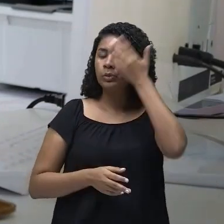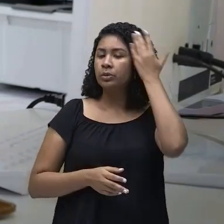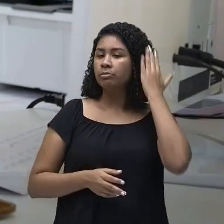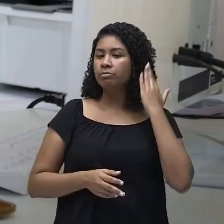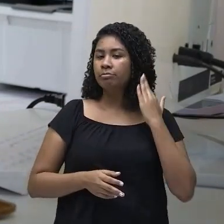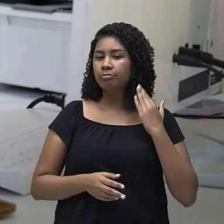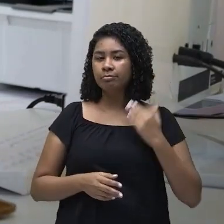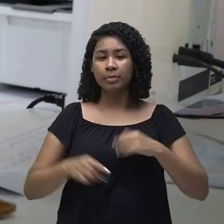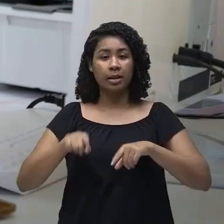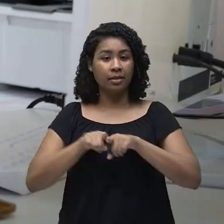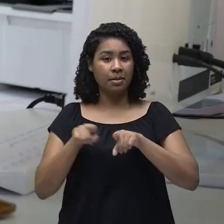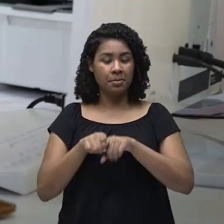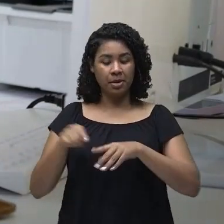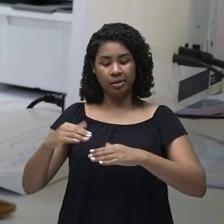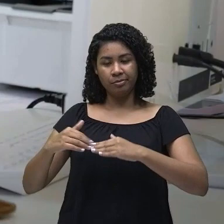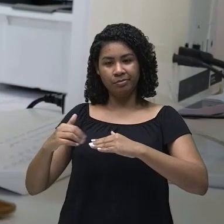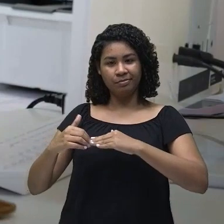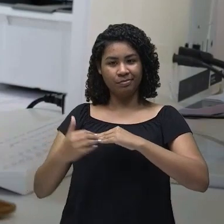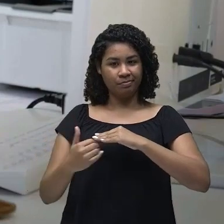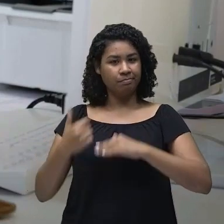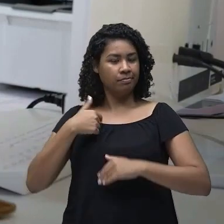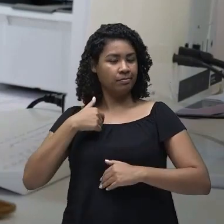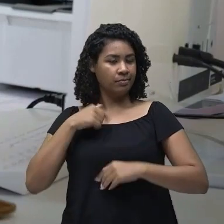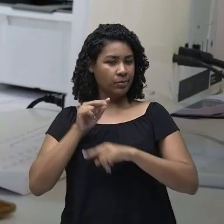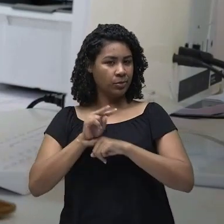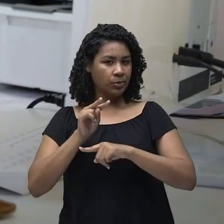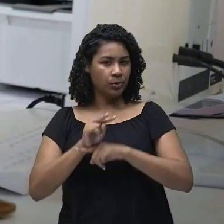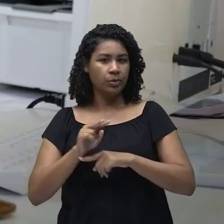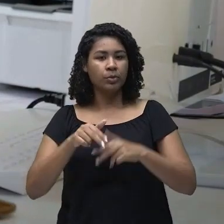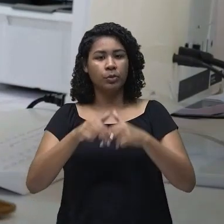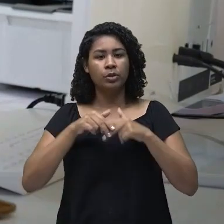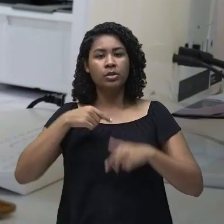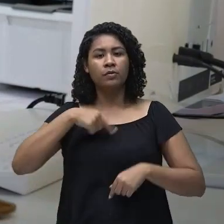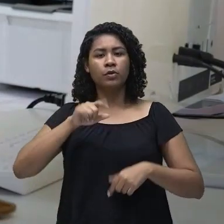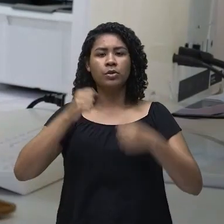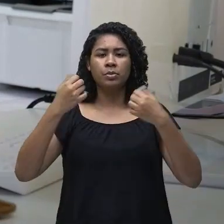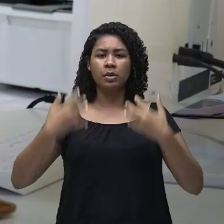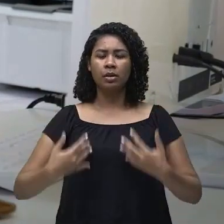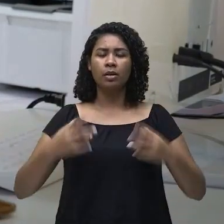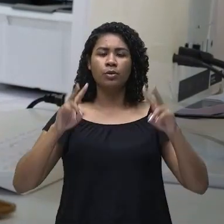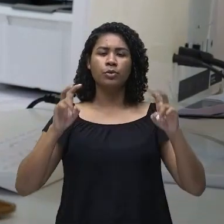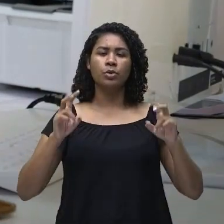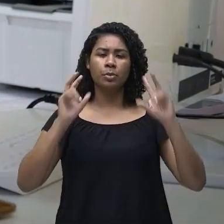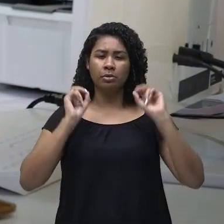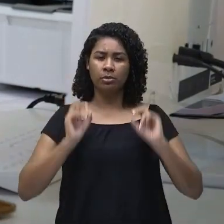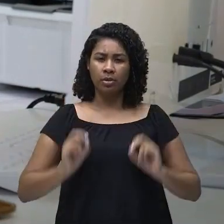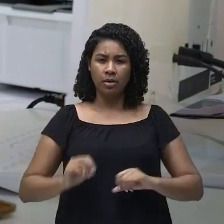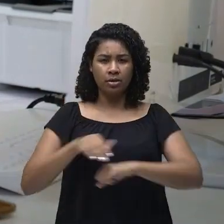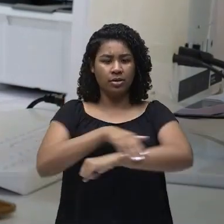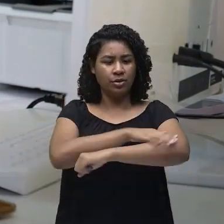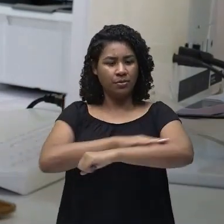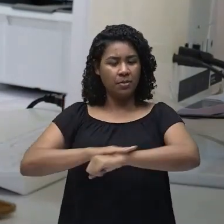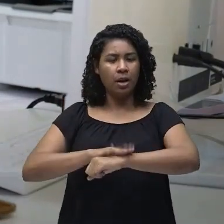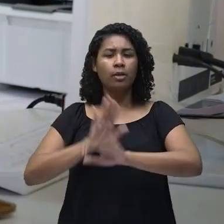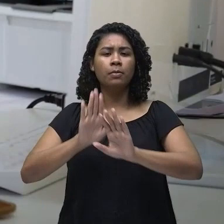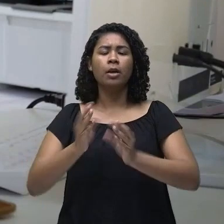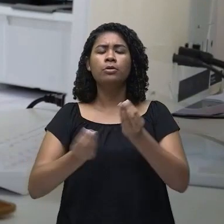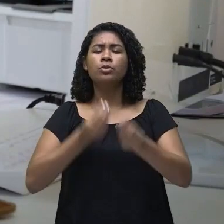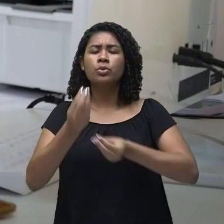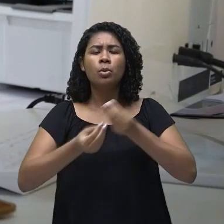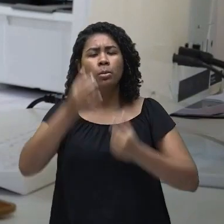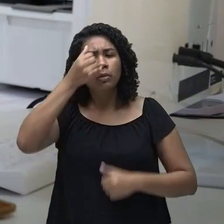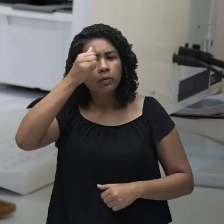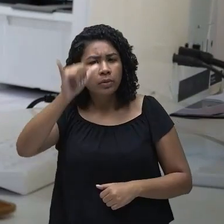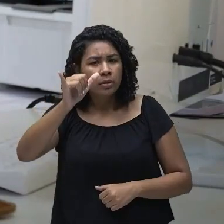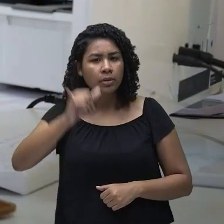unhas, e vim aqui conversar um pouquinho com vocês sobre o câncer de pele e quais as medidas para a gente evitar, né, prevenir o câncer de